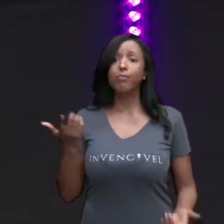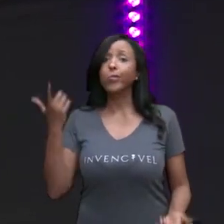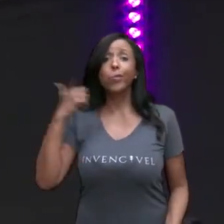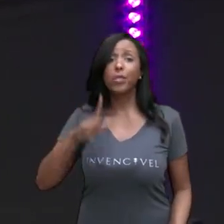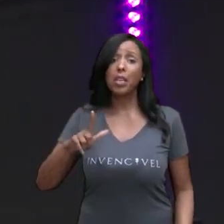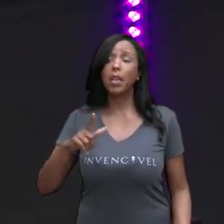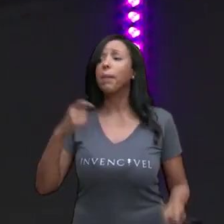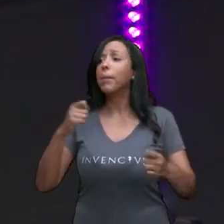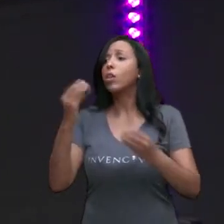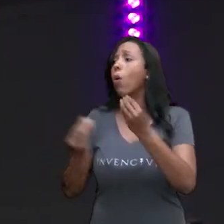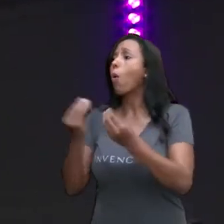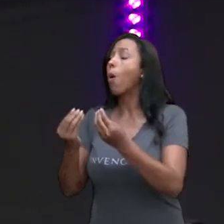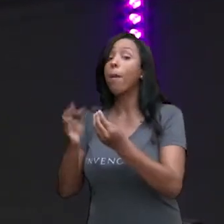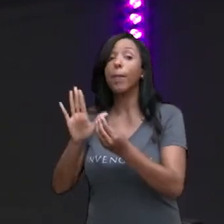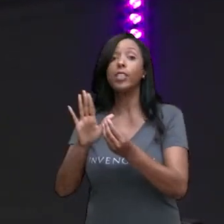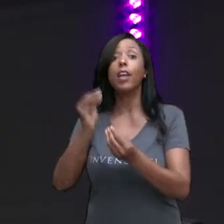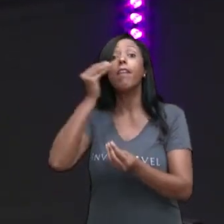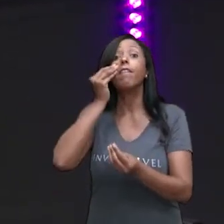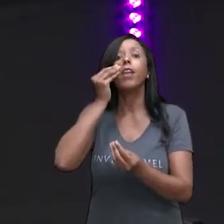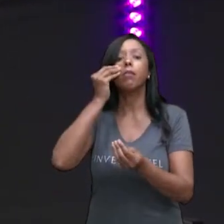ser daquele jeito. E a gente não consulta o manual.